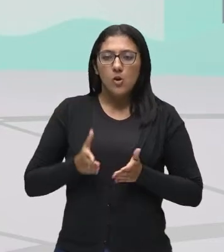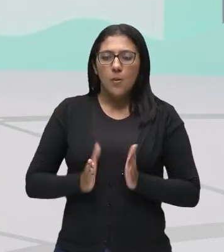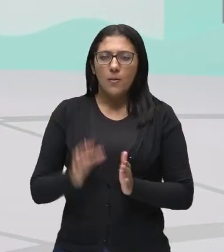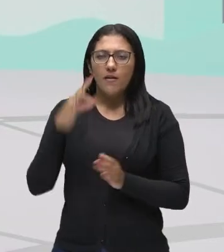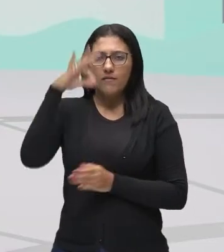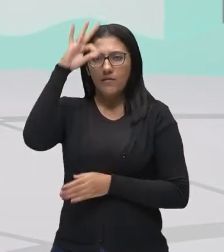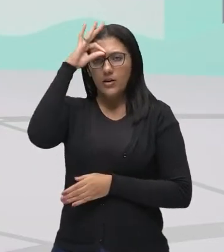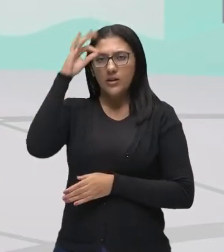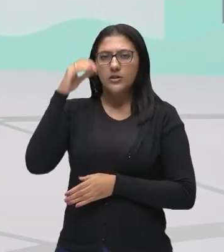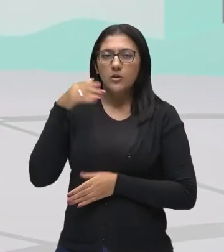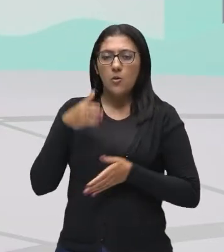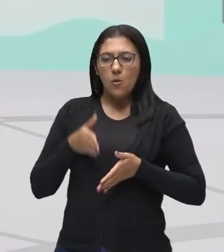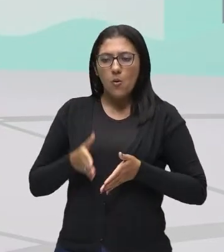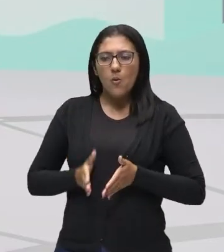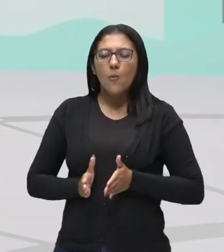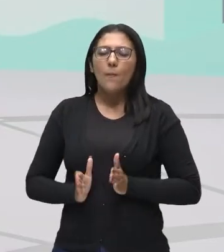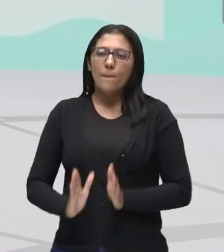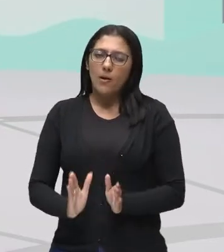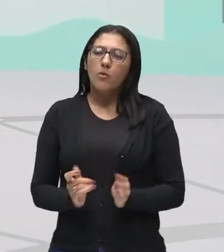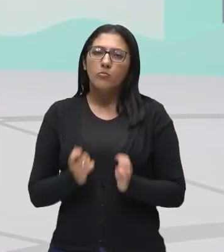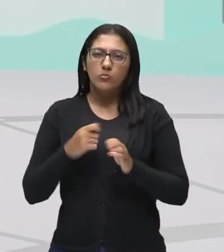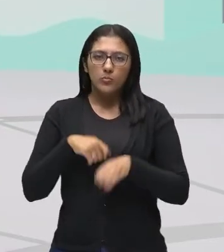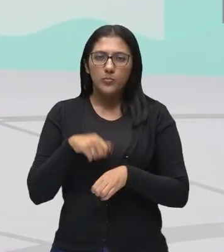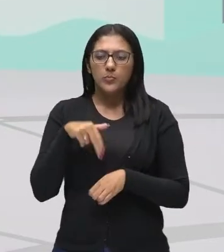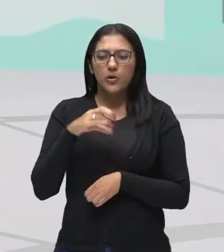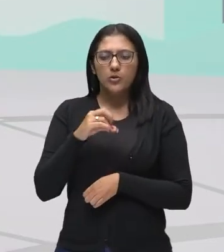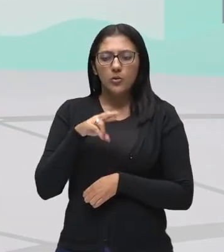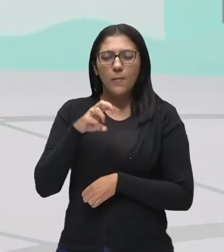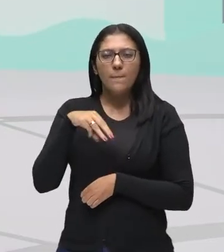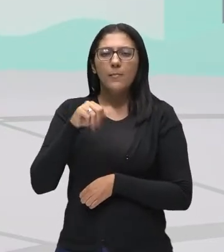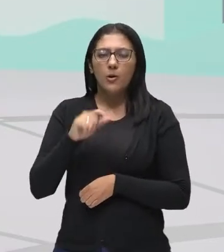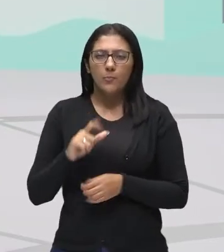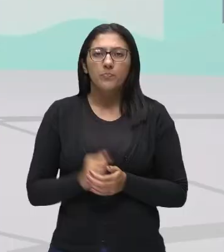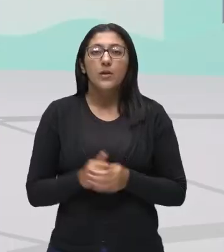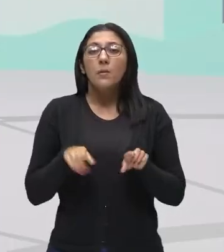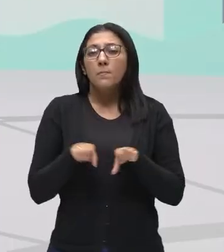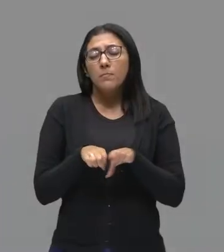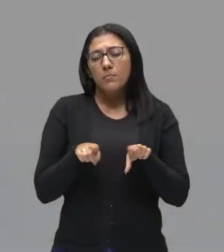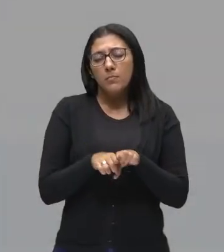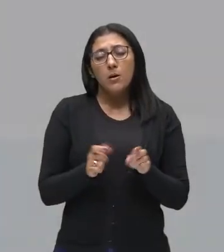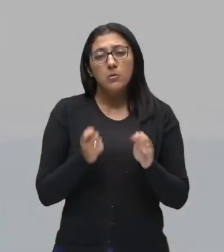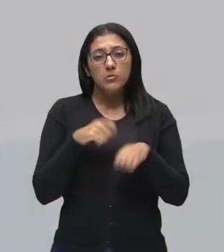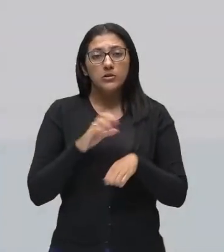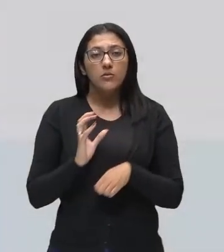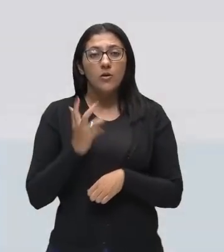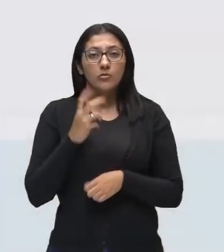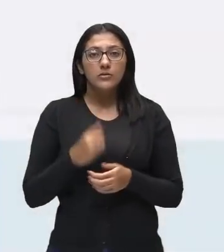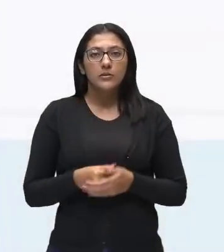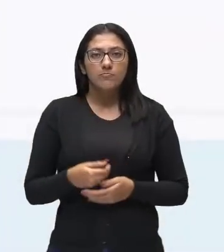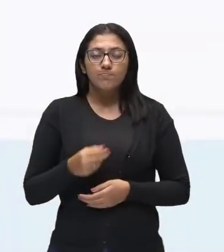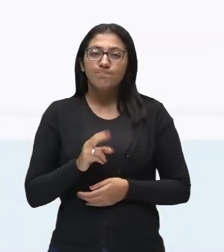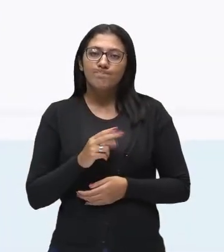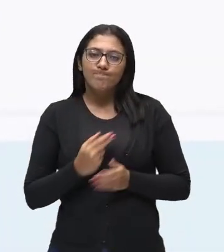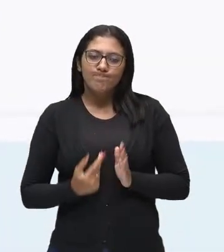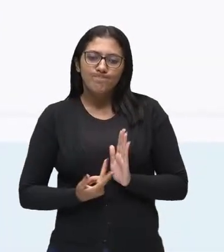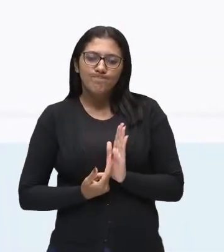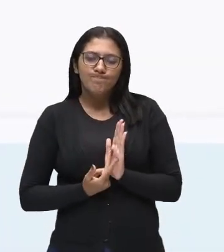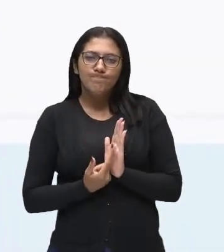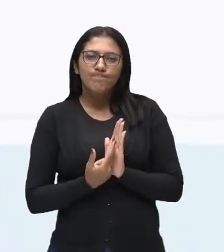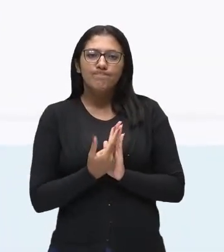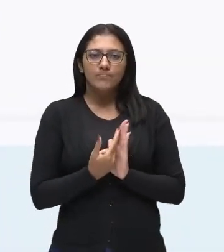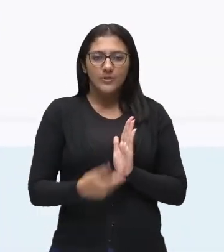vaginal, a gente tem o parto normal. Mas o parto também pode ser cesárea, né? O